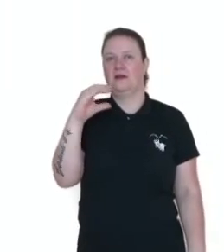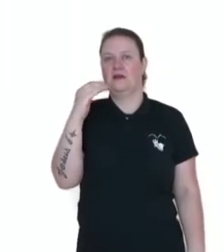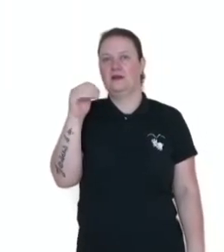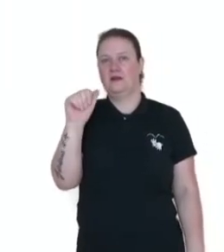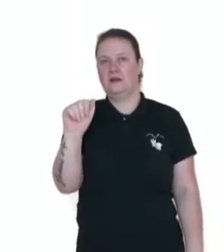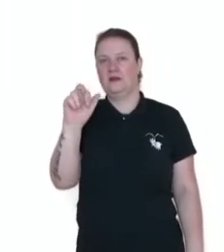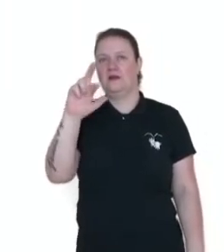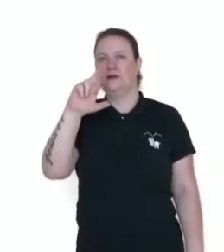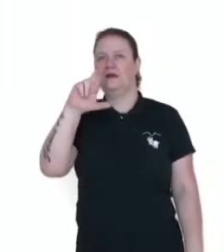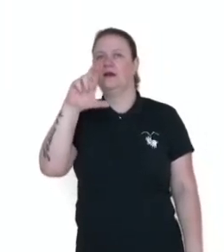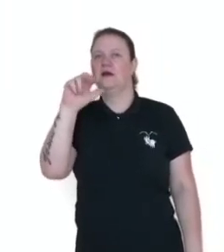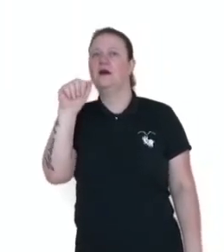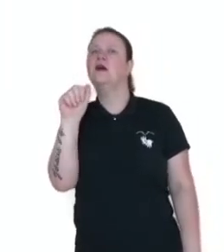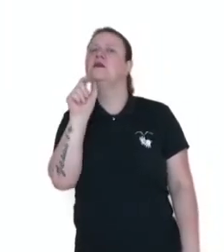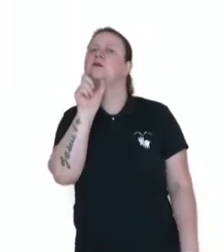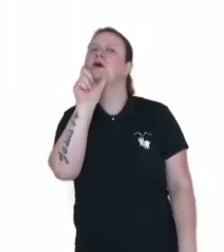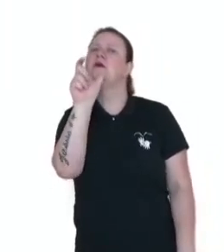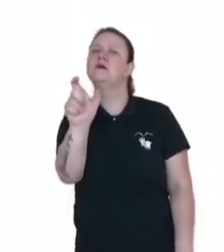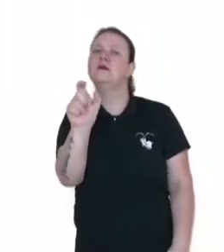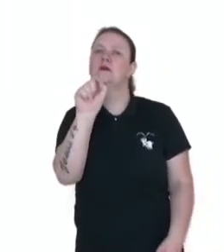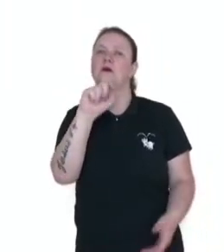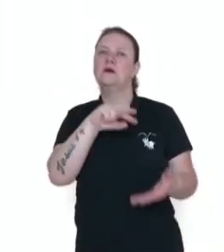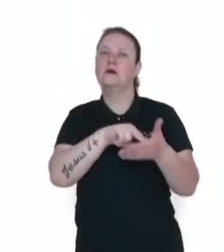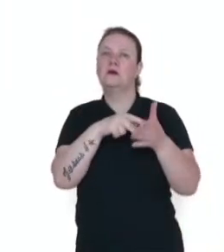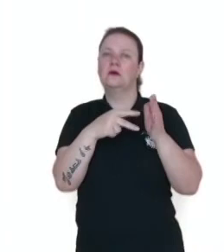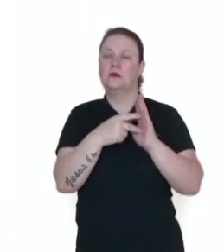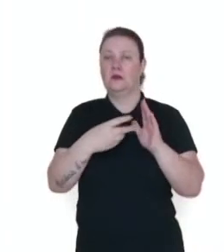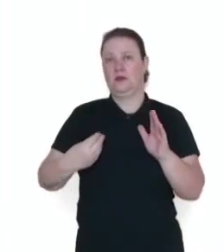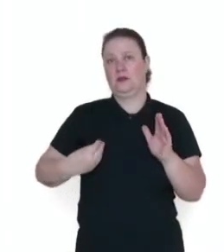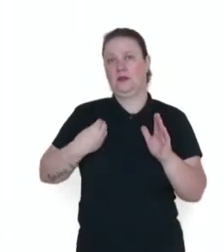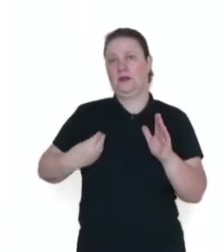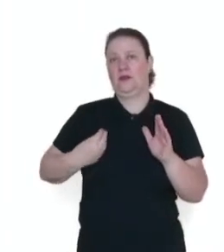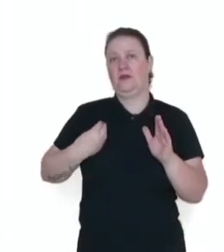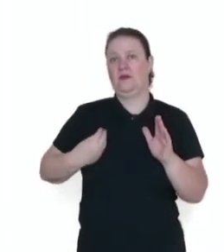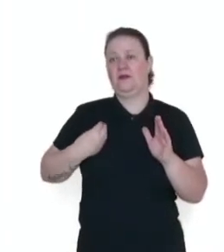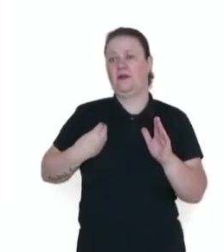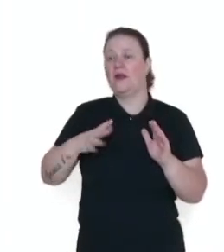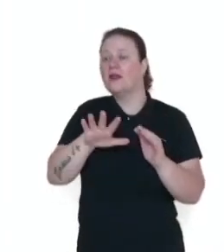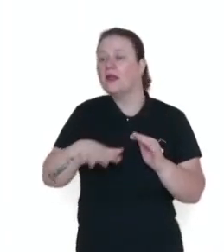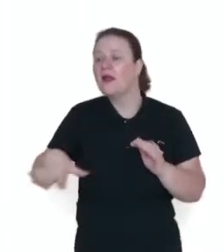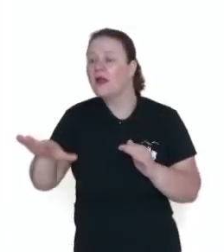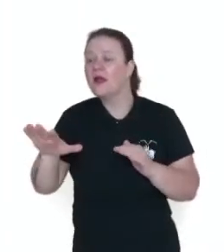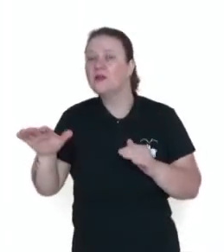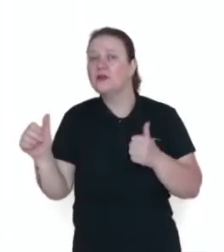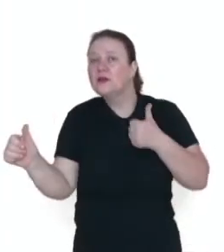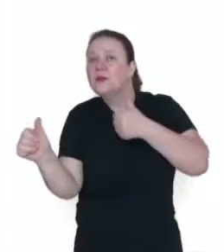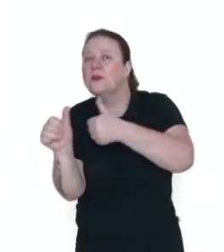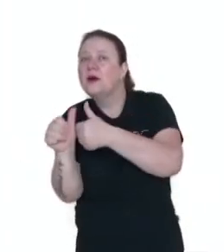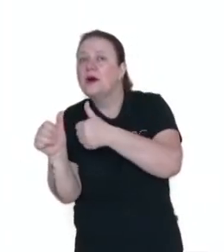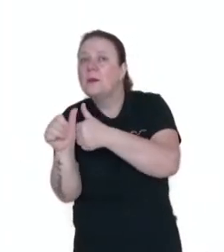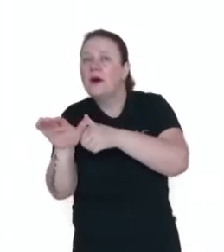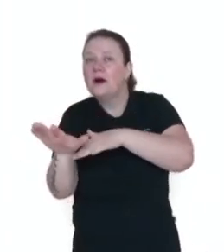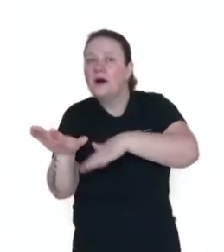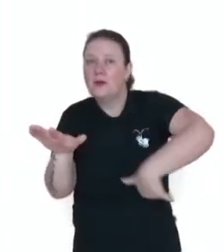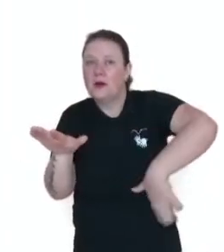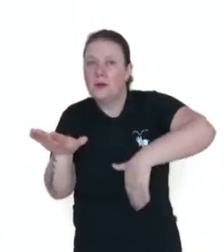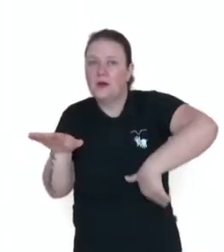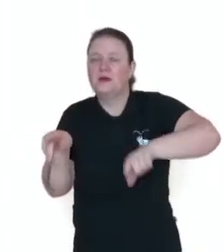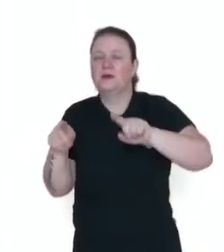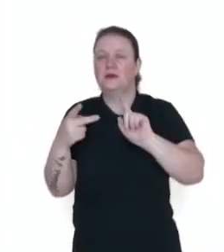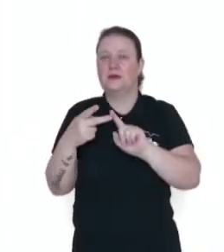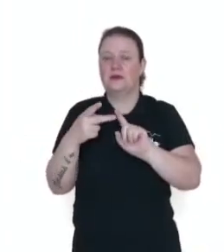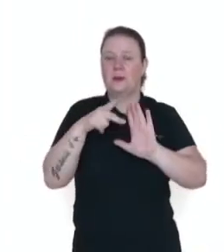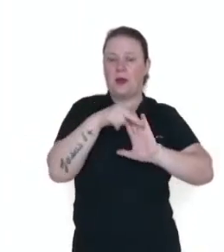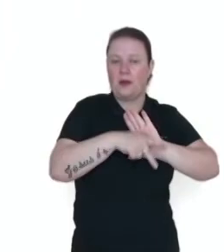palavra caiçara para se referir aos moradores do litoral, né? Principalmente ali da região de Paranaguá.